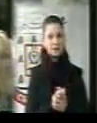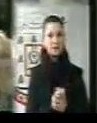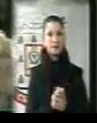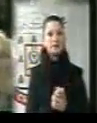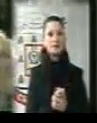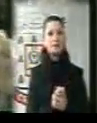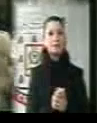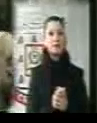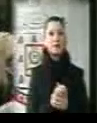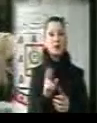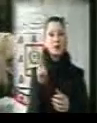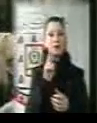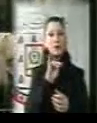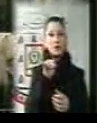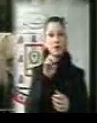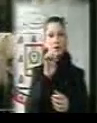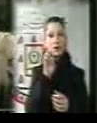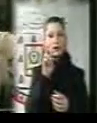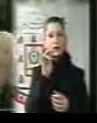Vereador Jeves.